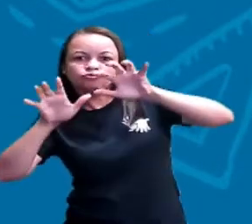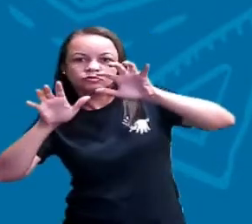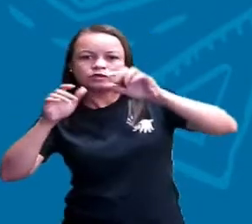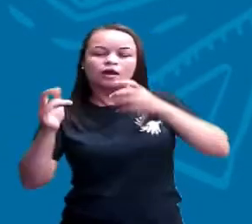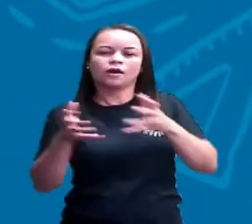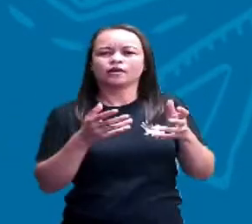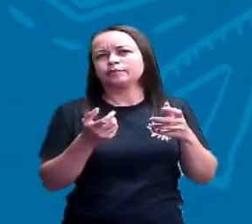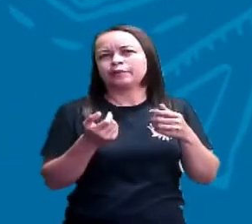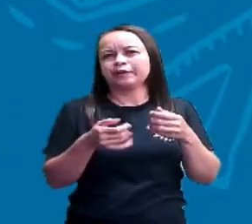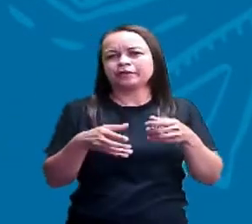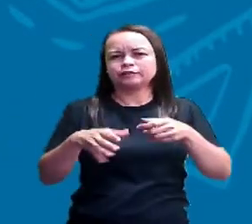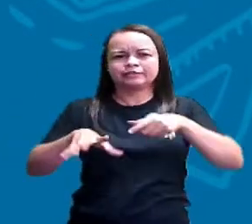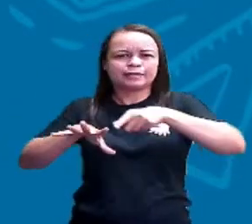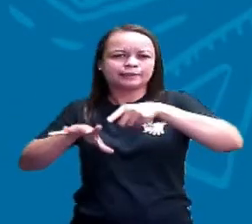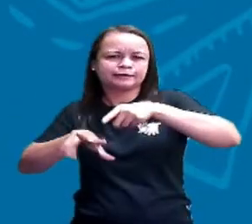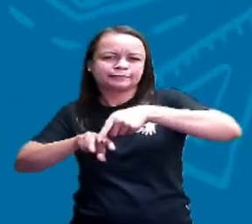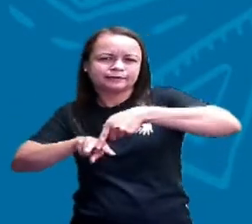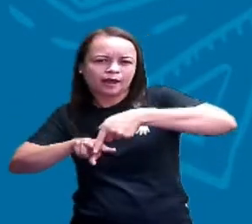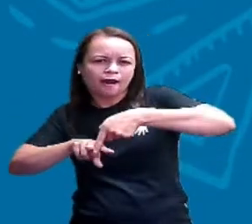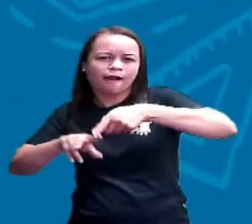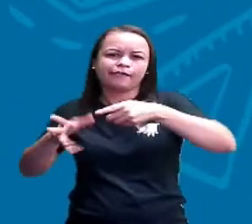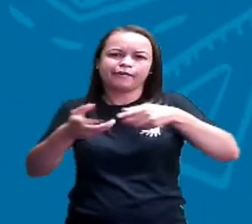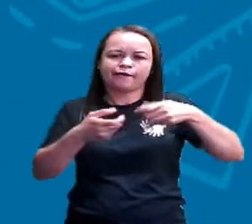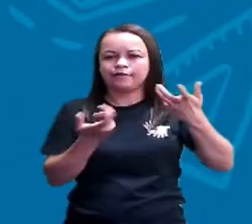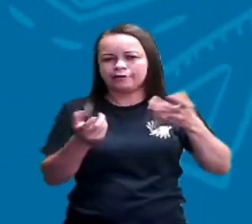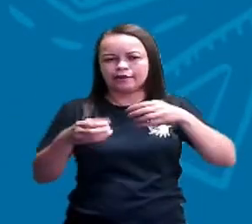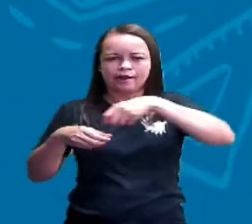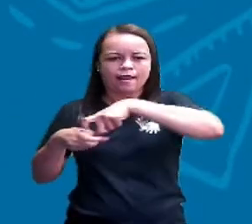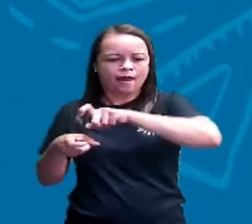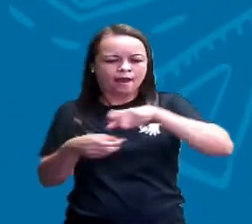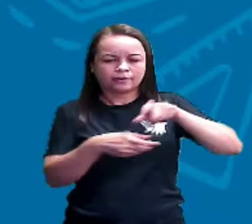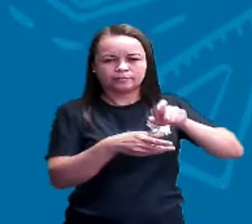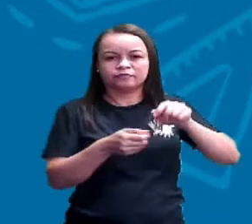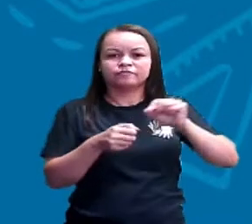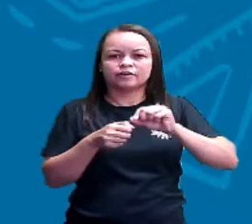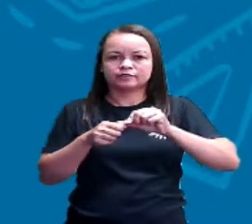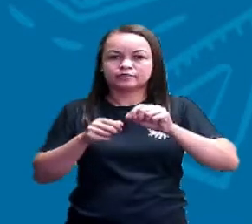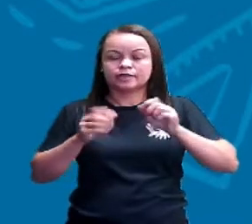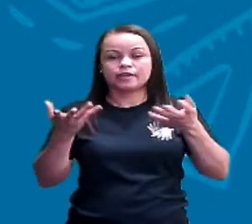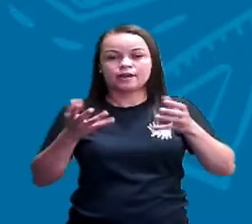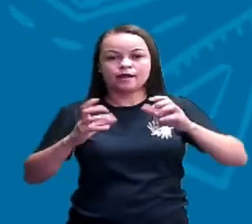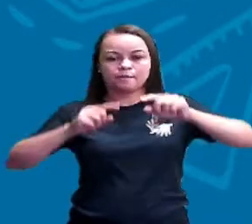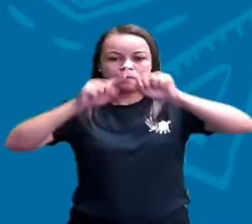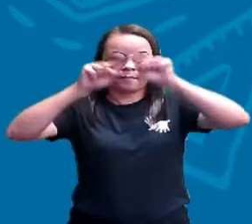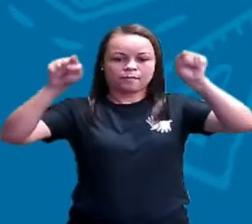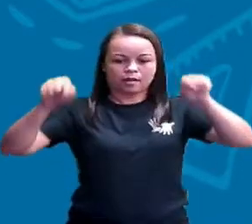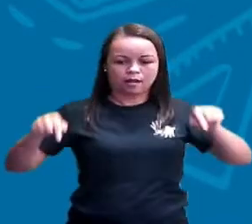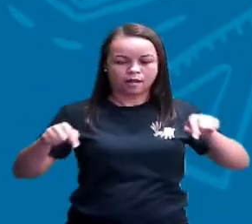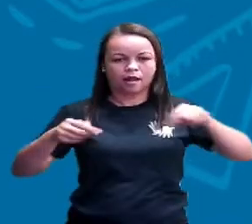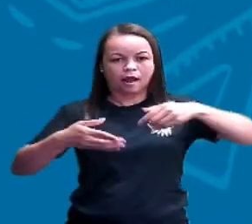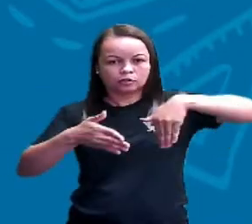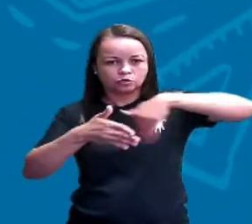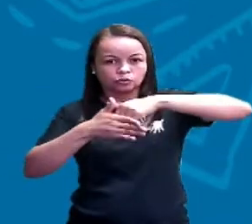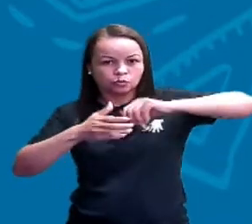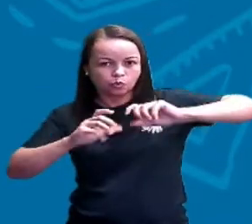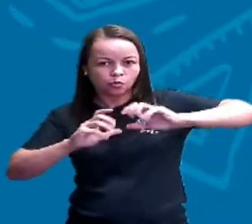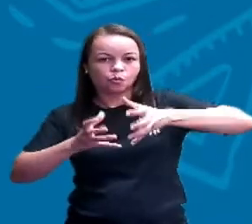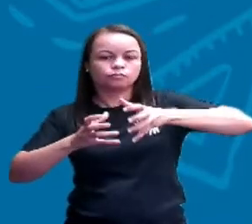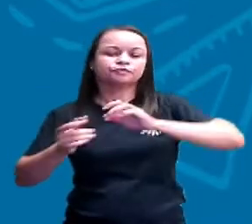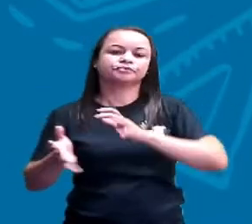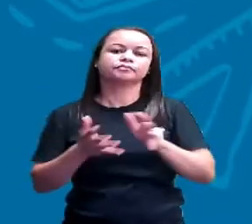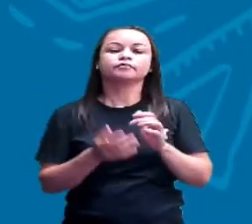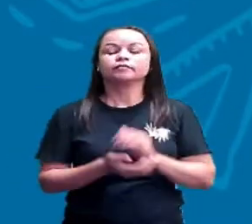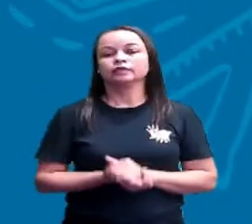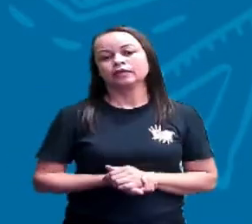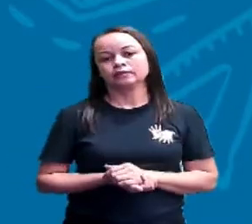2 sandálias para a gente fazer a barra. Para deixar do mesmo tamanho, ele colocou